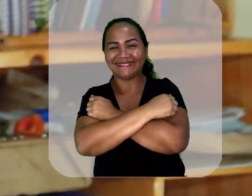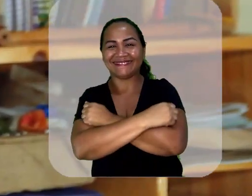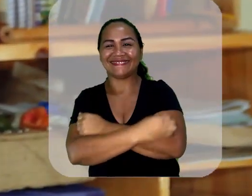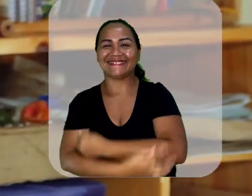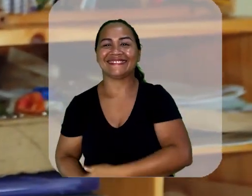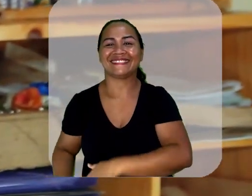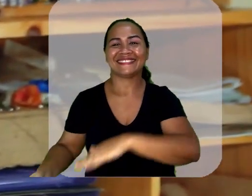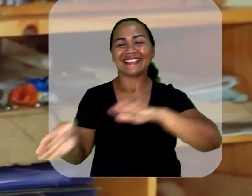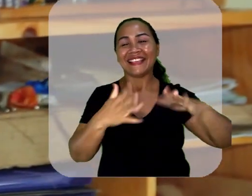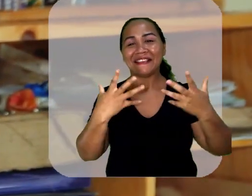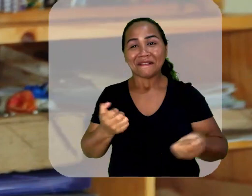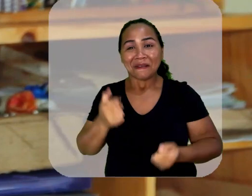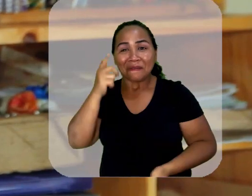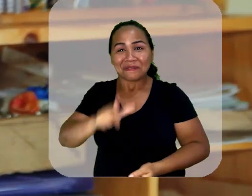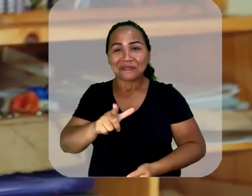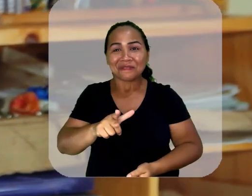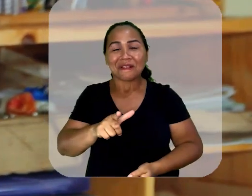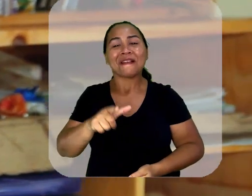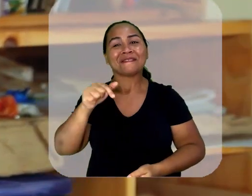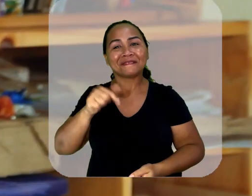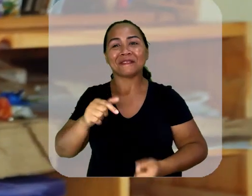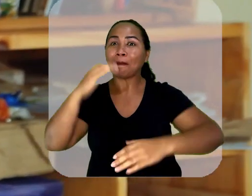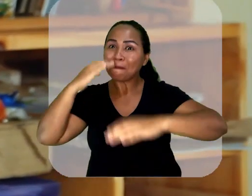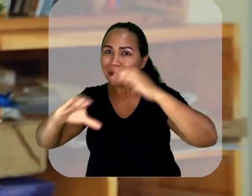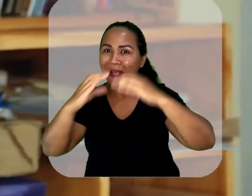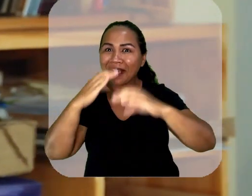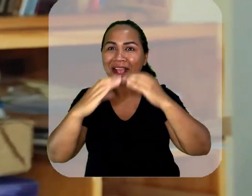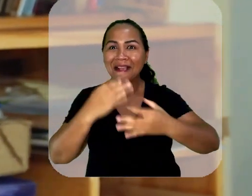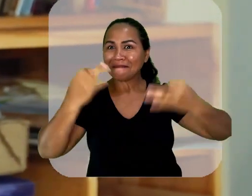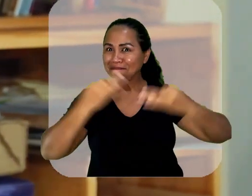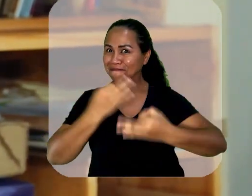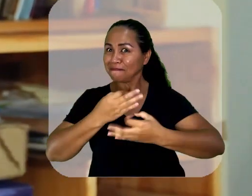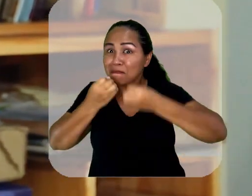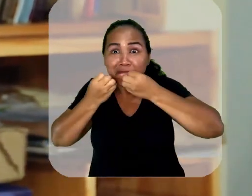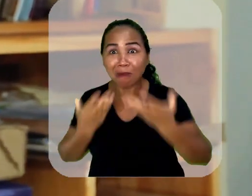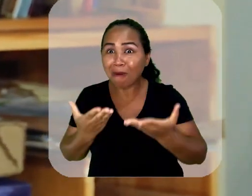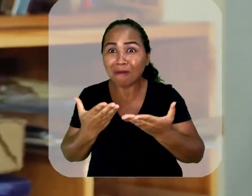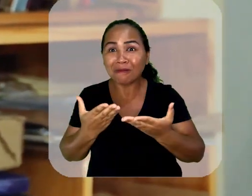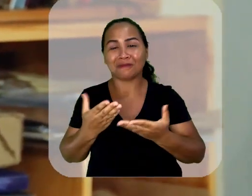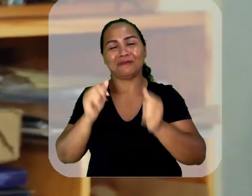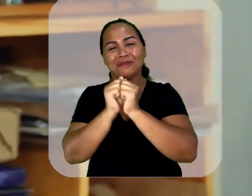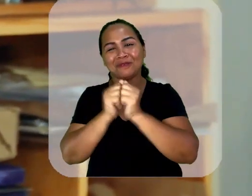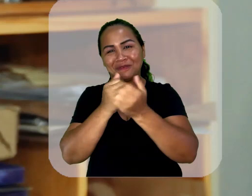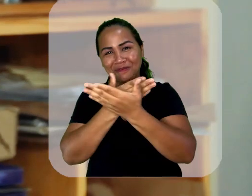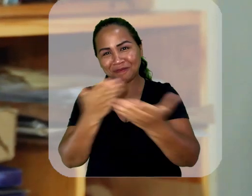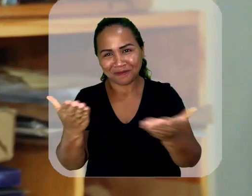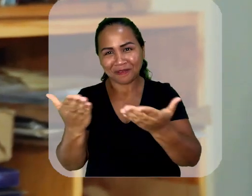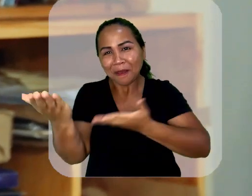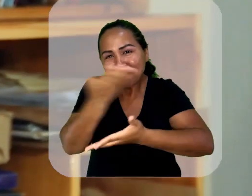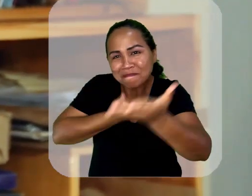Aqui, né, nossa jacá de cantiga, prosa e verso. Muito bom estar aqui com vocês participando desse